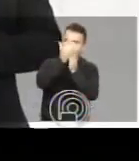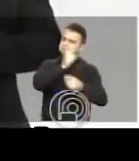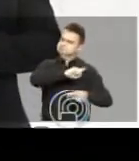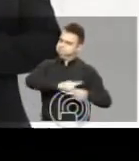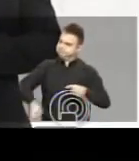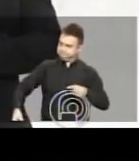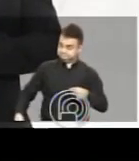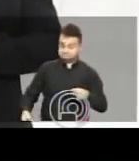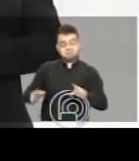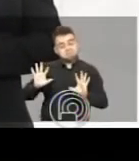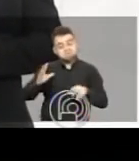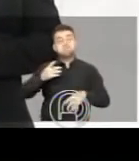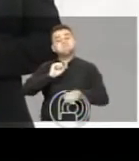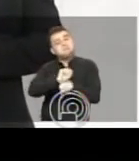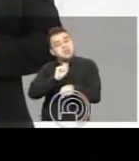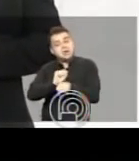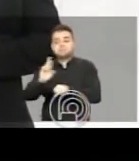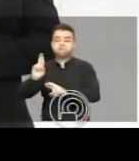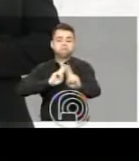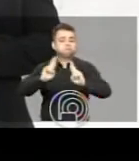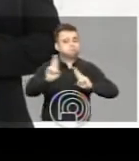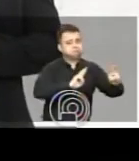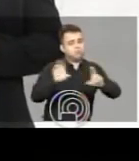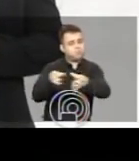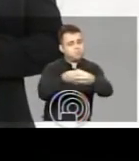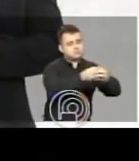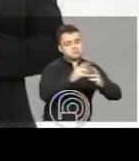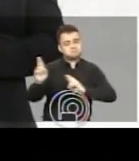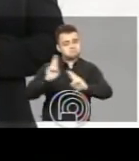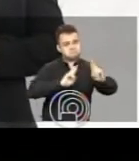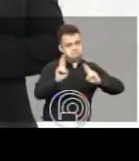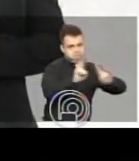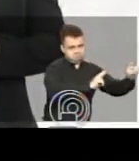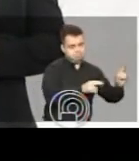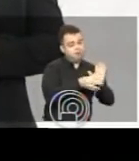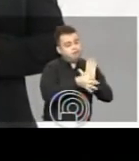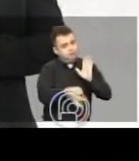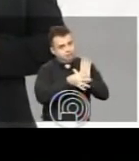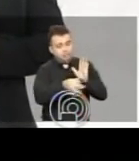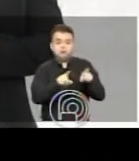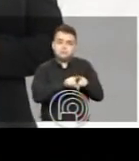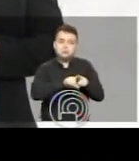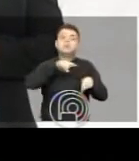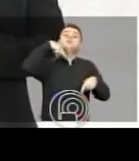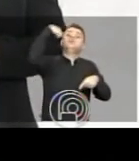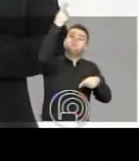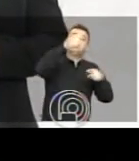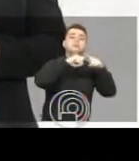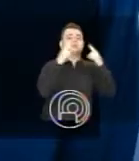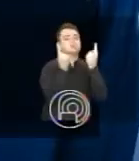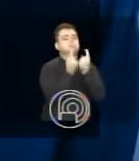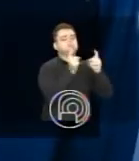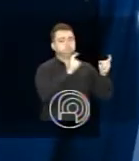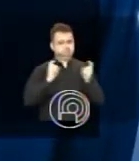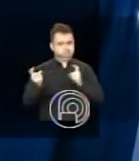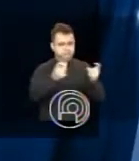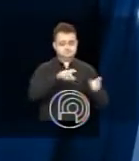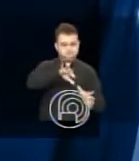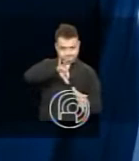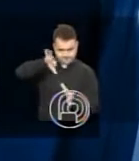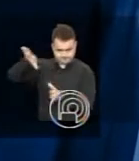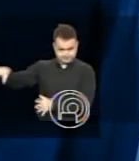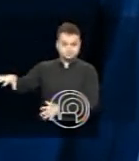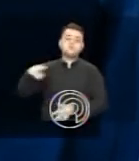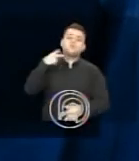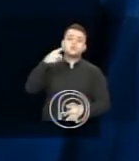Esse projeto aguarda agora o parecer das comissões permanentes antes de ir para a votação em plenário. O vereador Renato